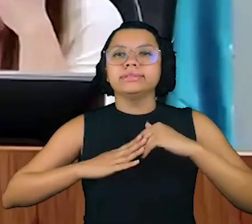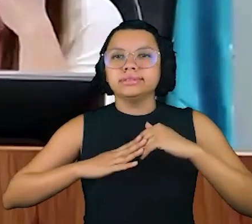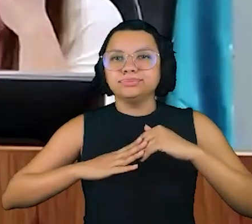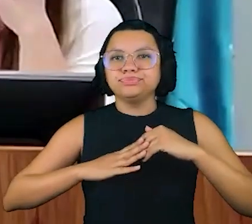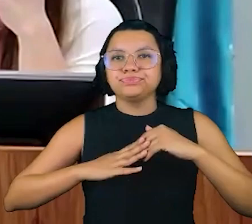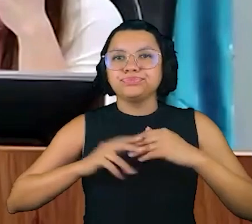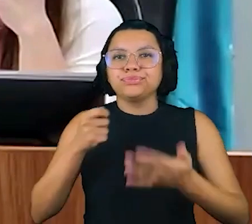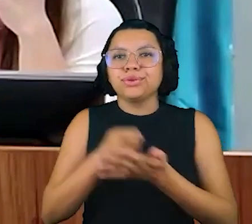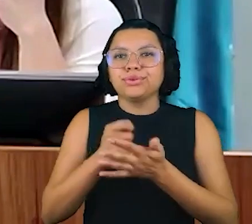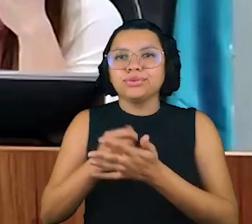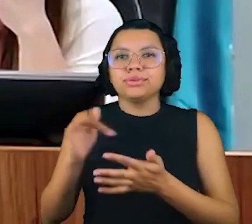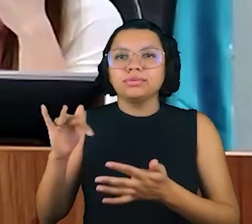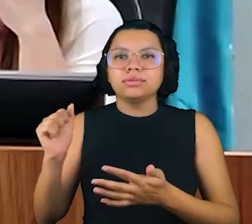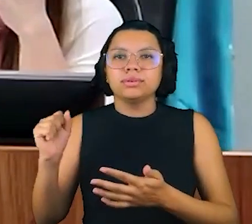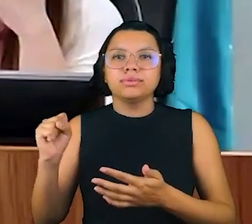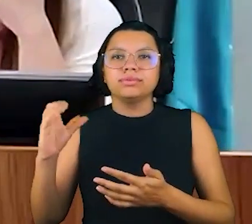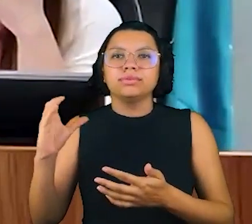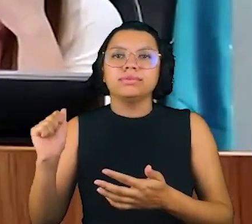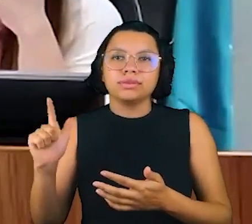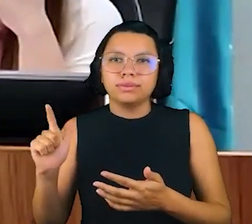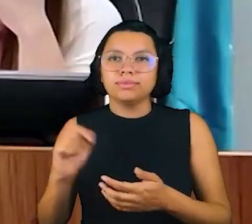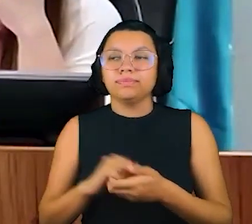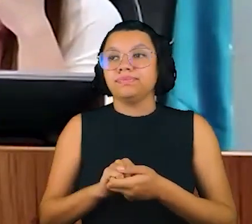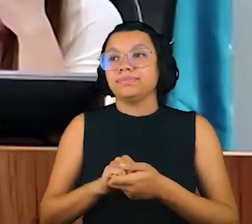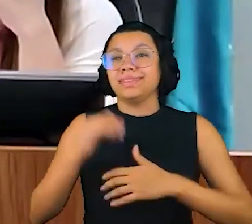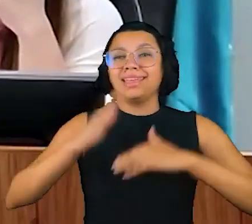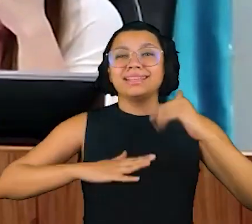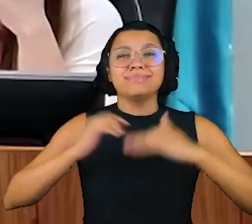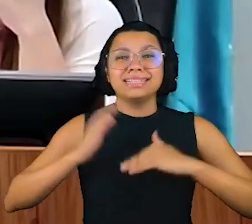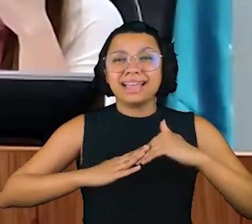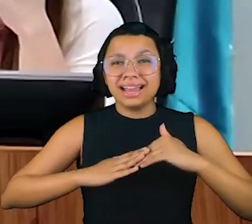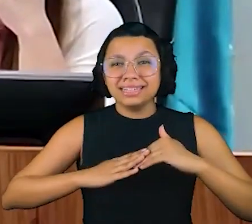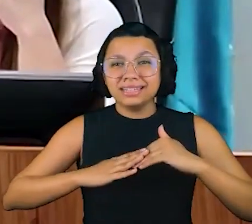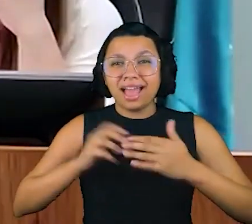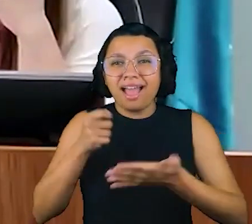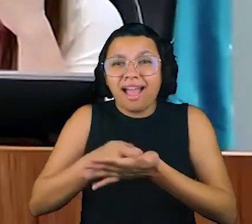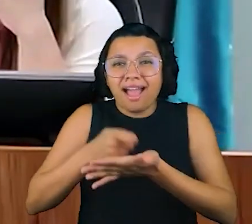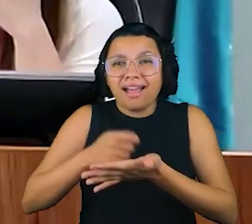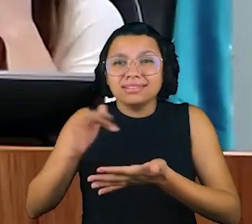varas especializadas em execução fiscal.